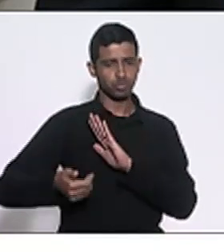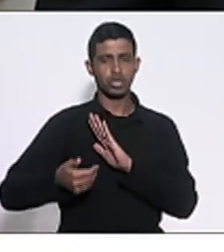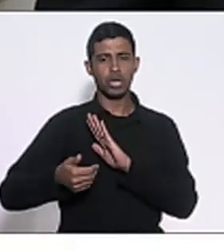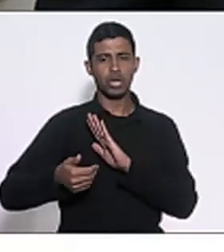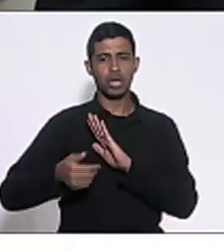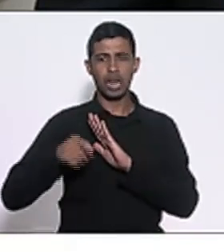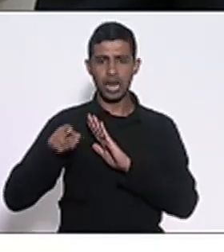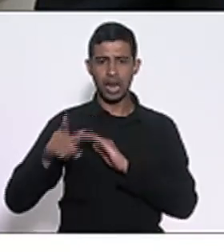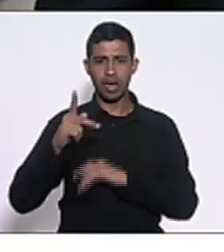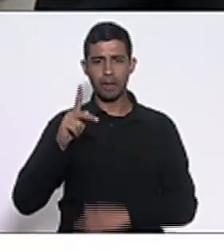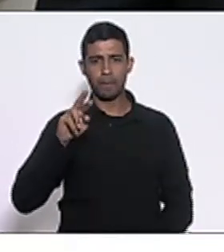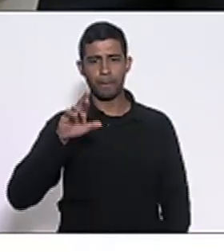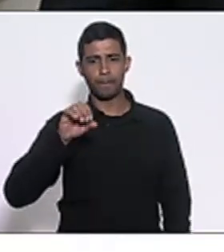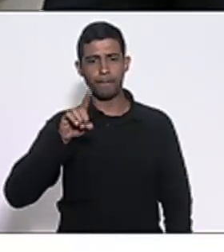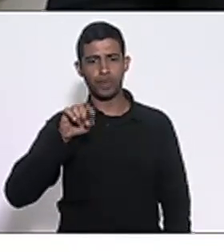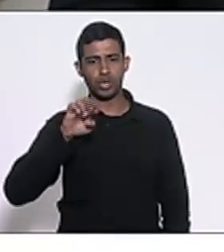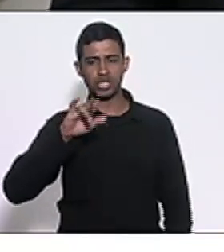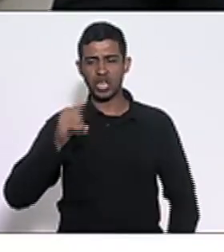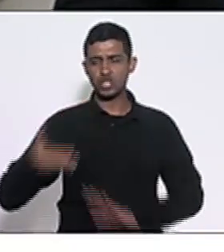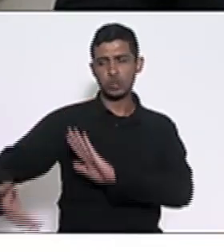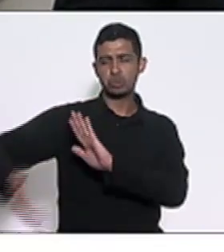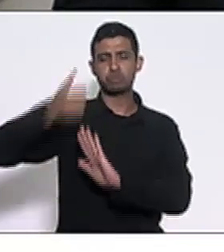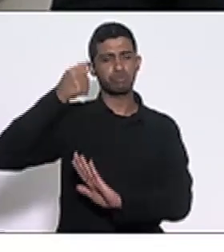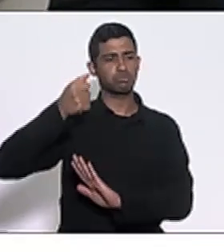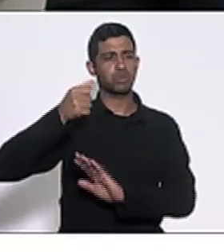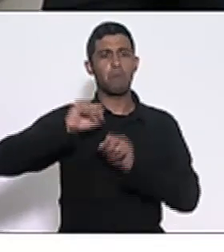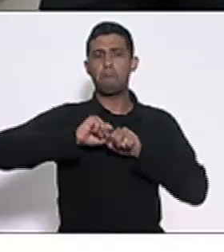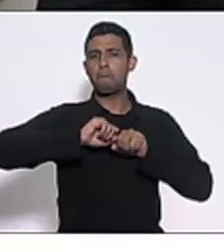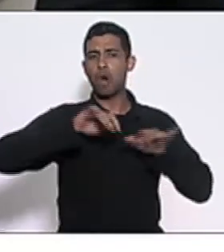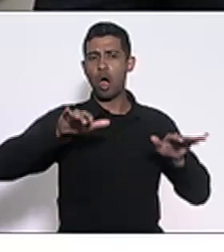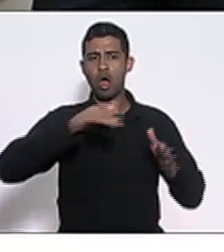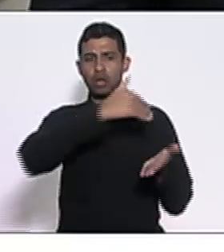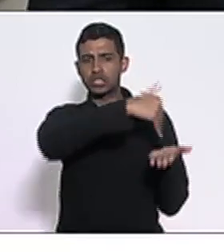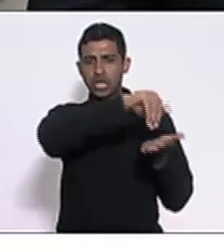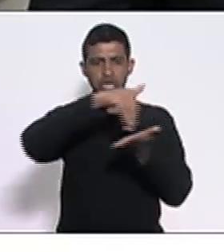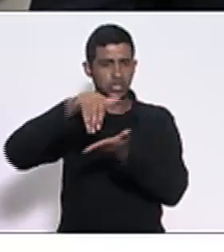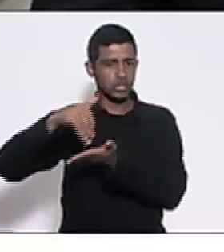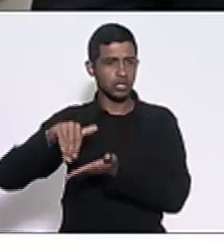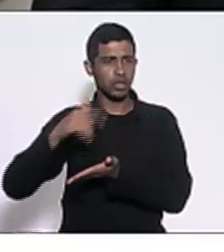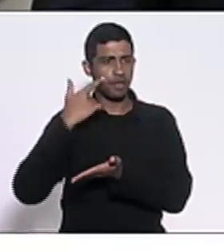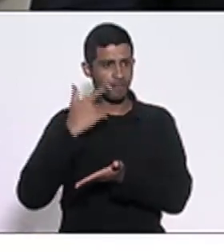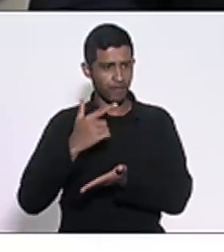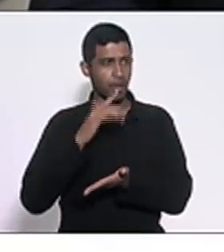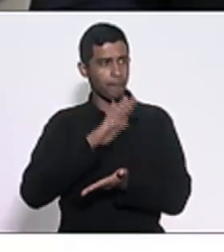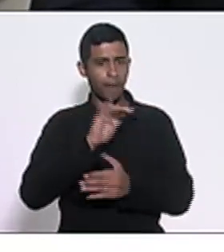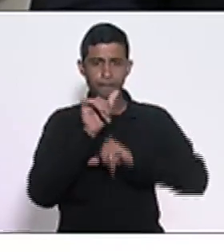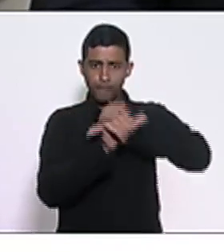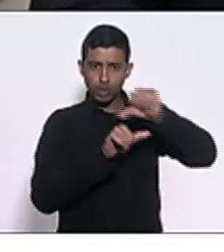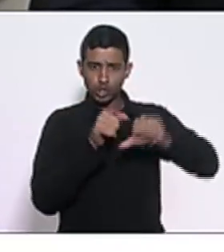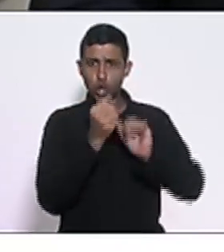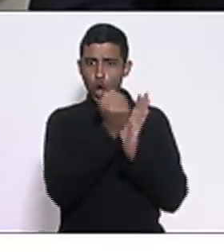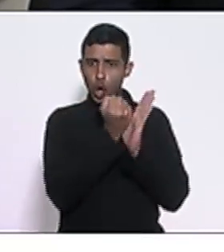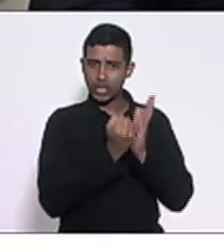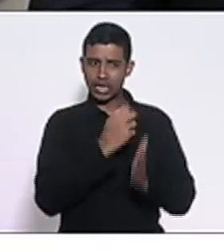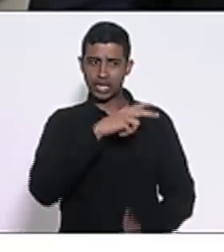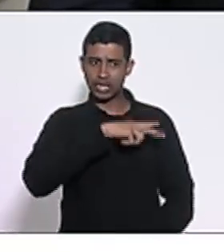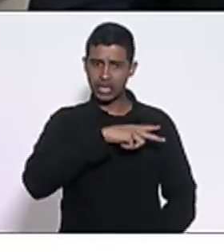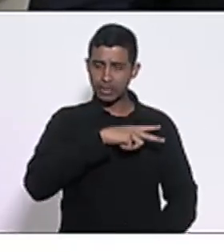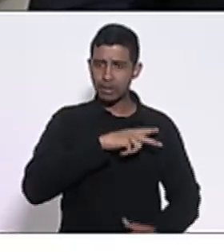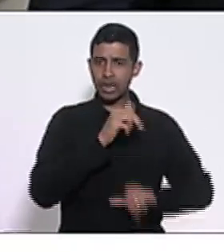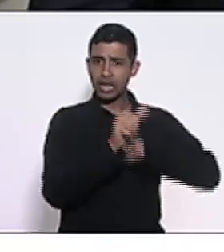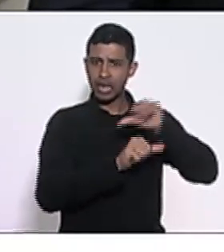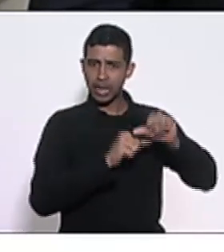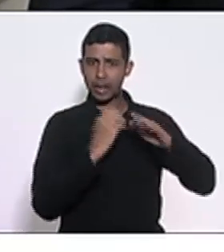Proderj e distribuídos pelas secretarias. E tudo terceirizado. E bota